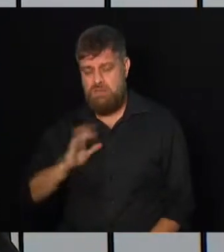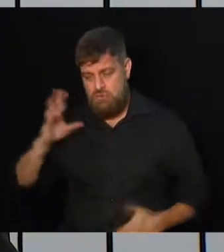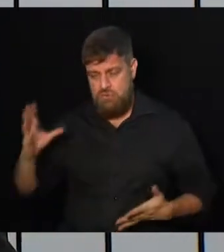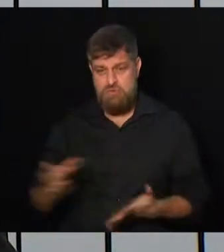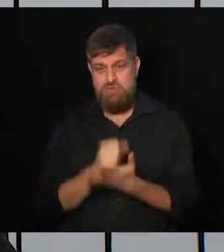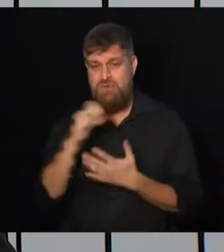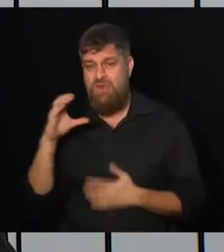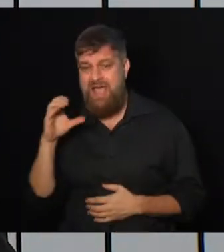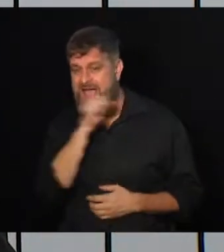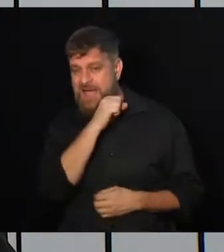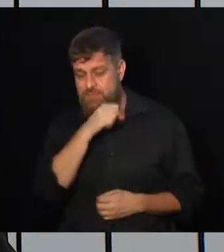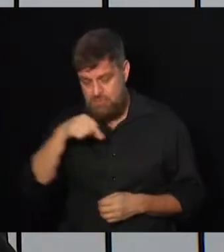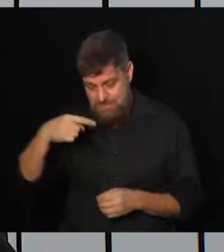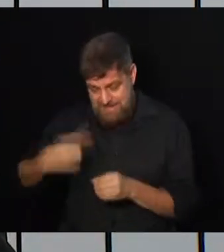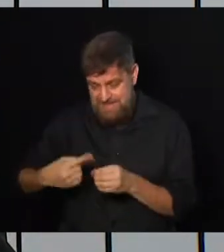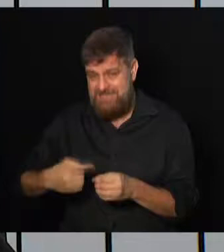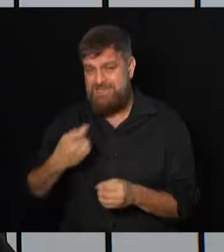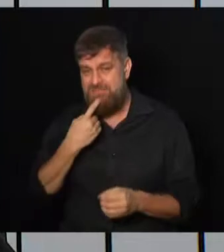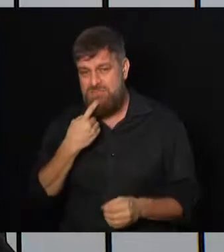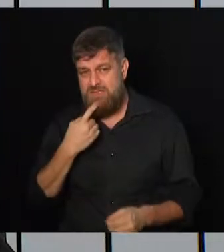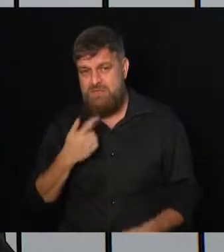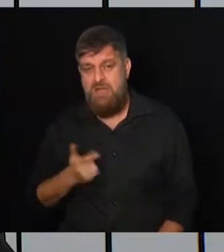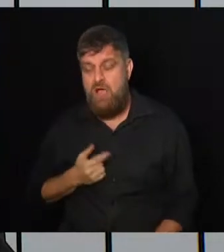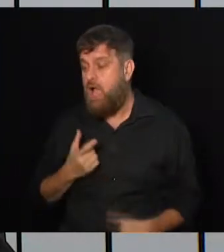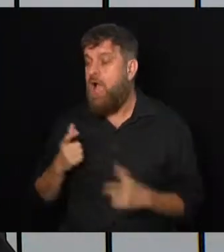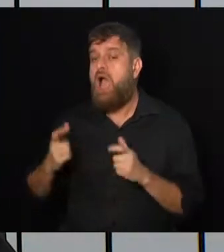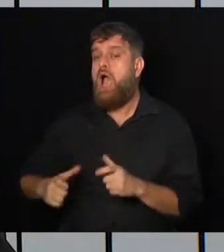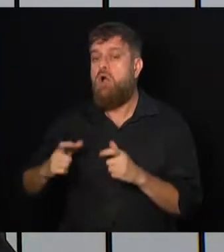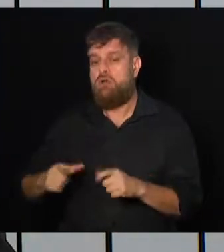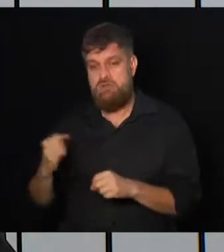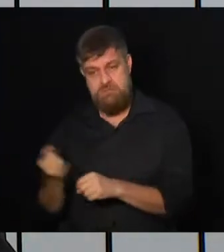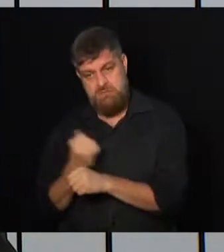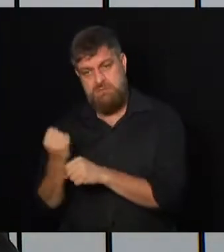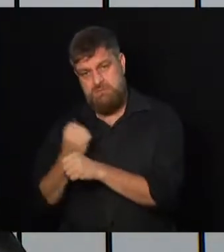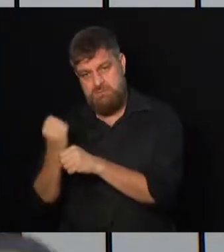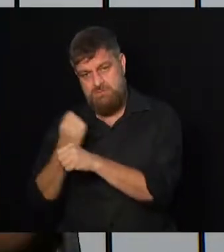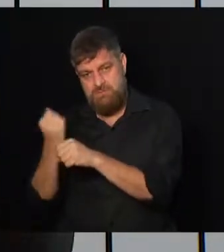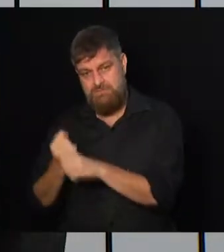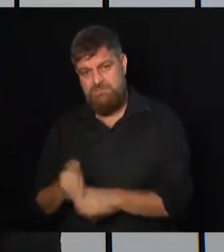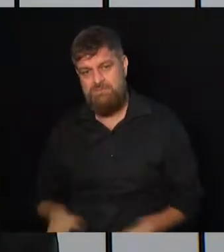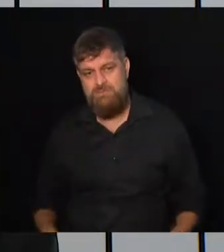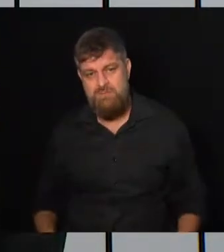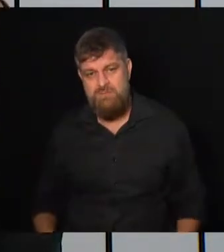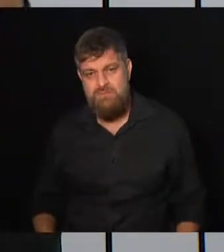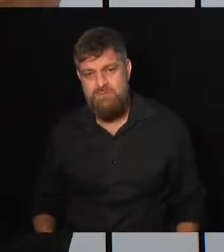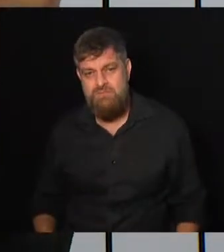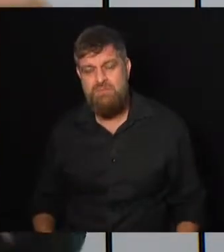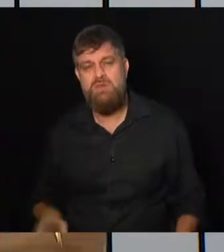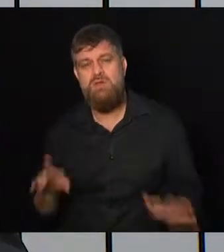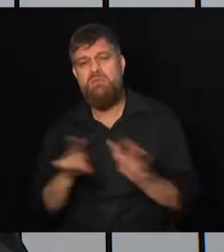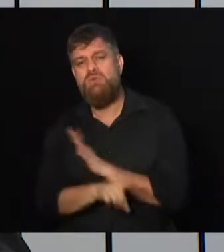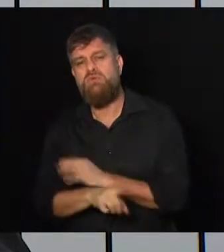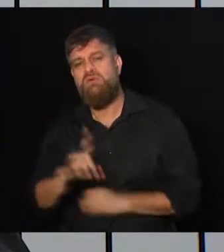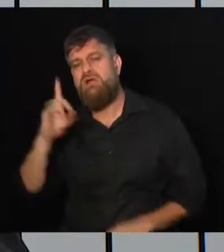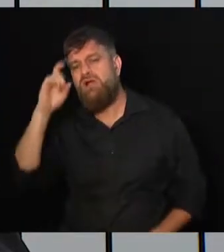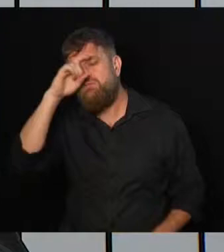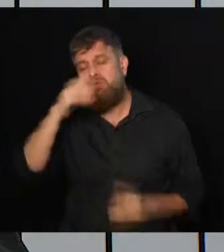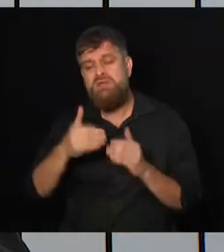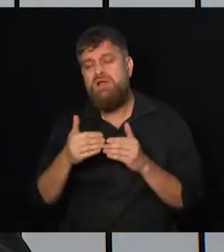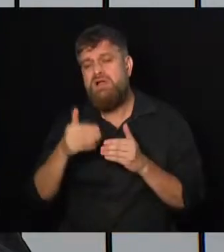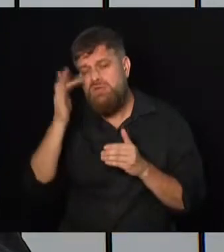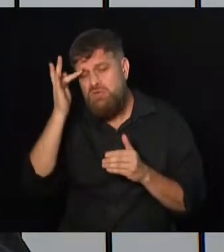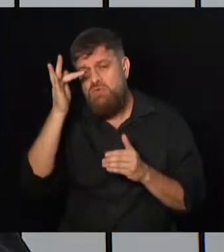pronto-socorro metropolitano em Campinas. Ah, onde vai fazer? Está sendo construído. Então, agora, qual é a dificuldade lá na frente?